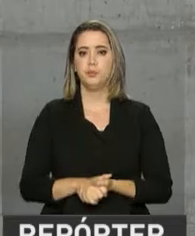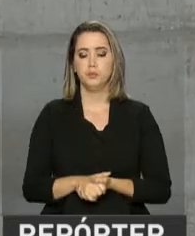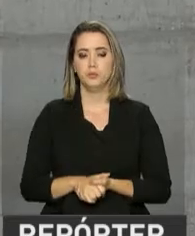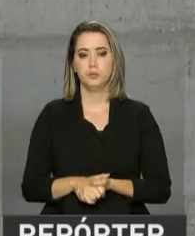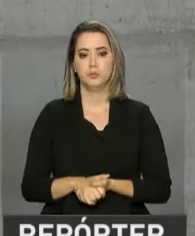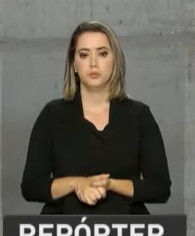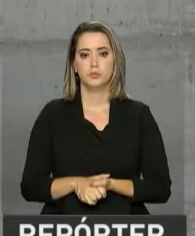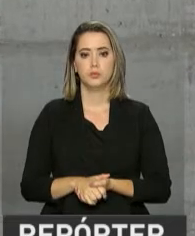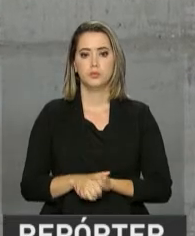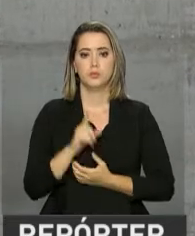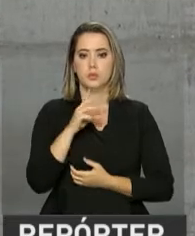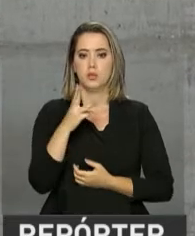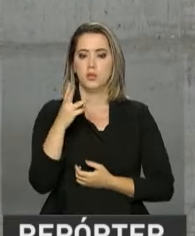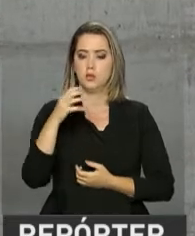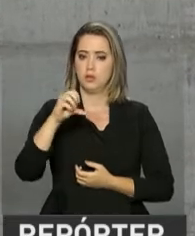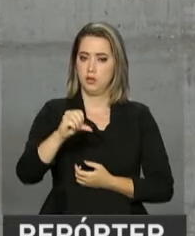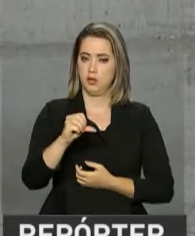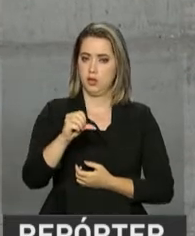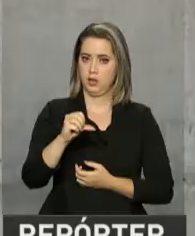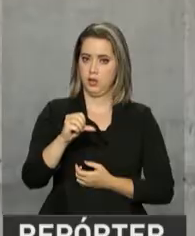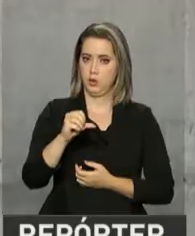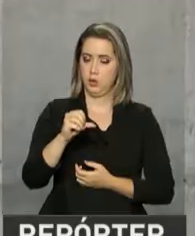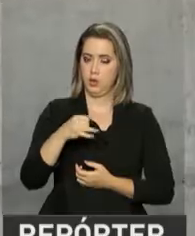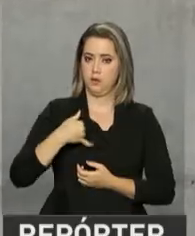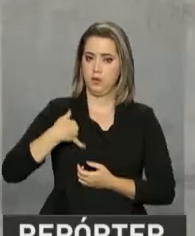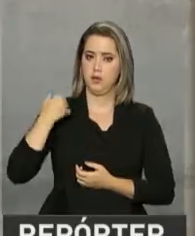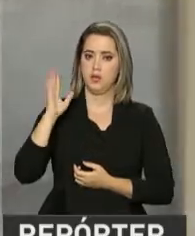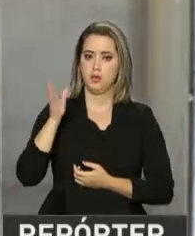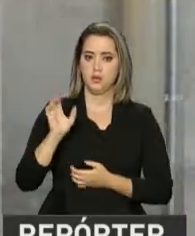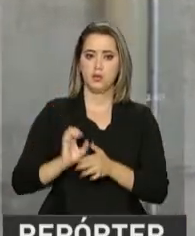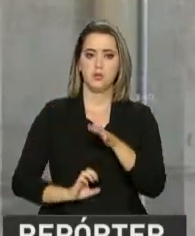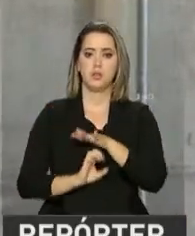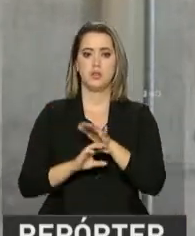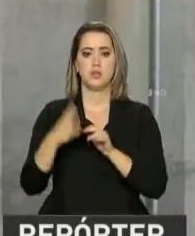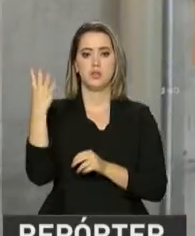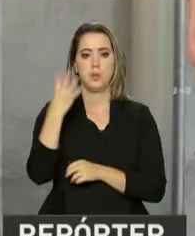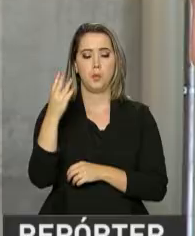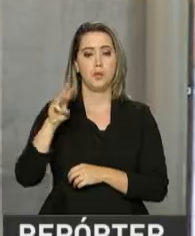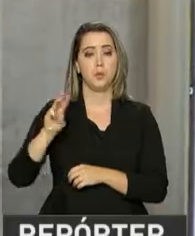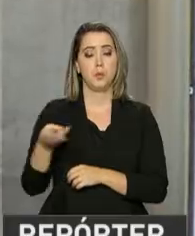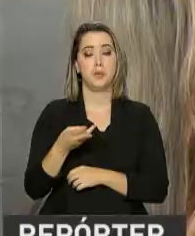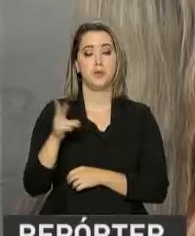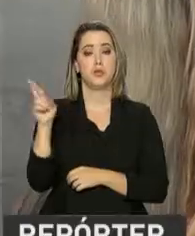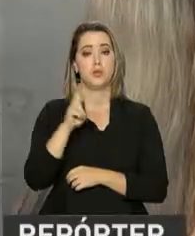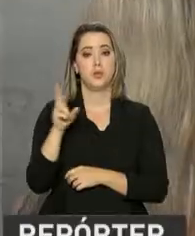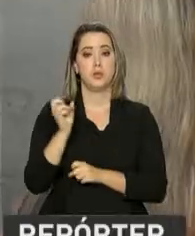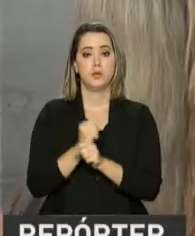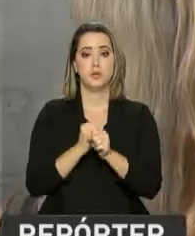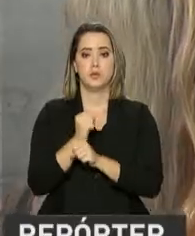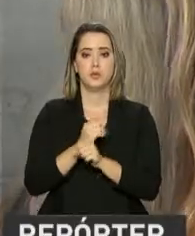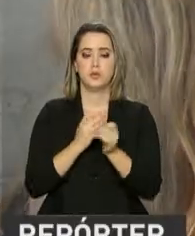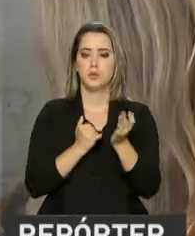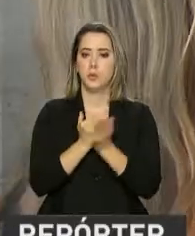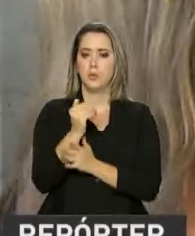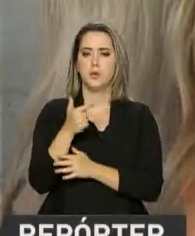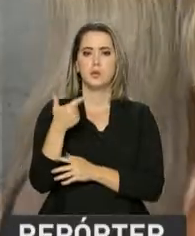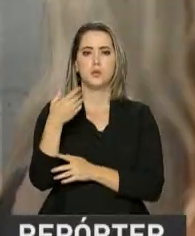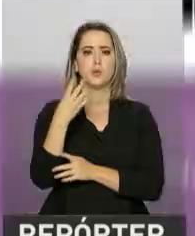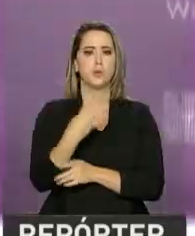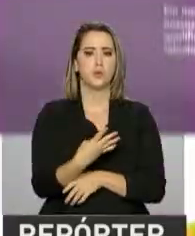daniel tem 39 anos ea empresa dele já fatura 4 milhões de reais por ano ele começou o negócio em